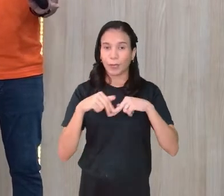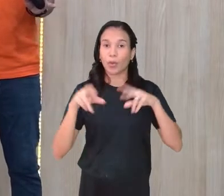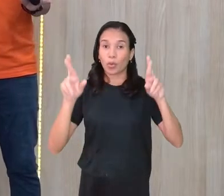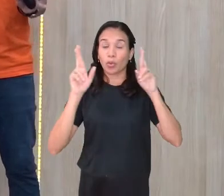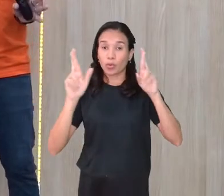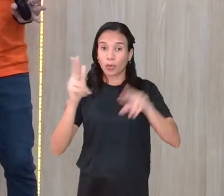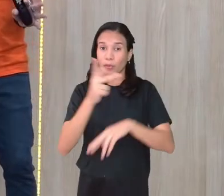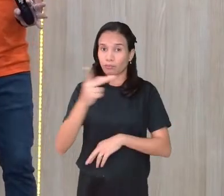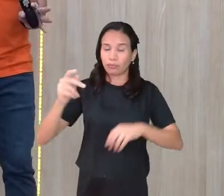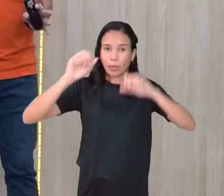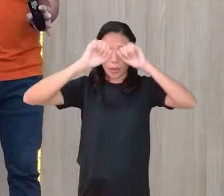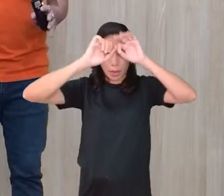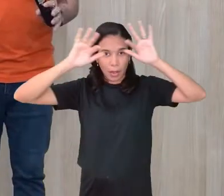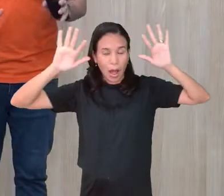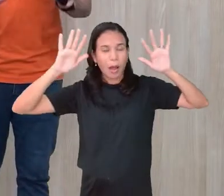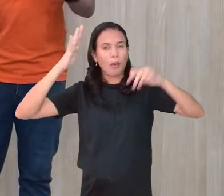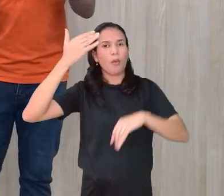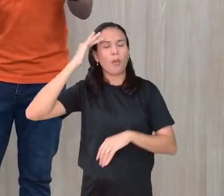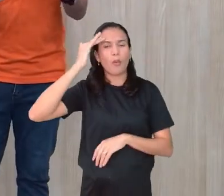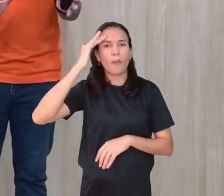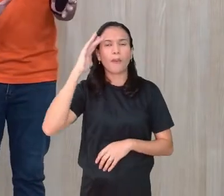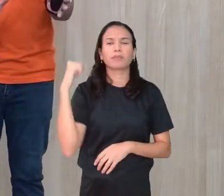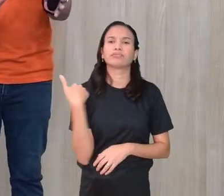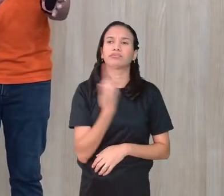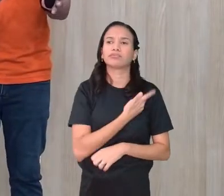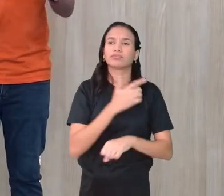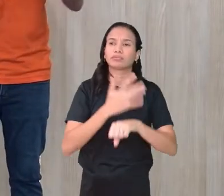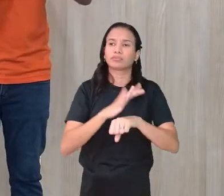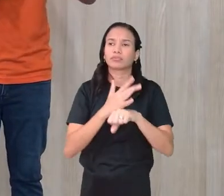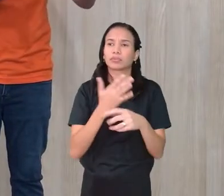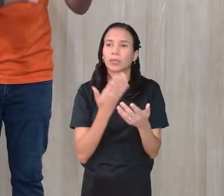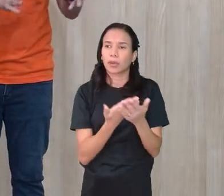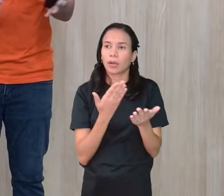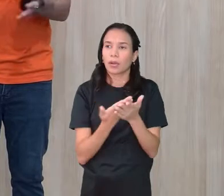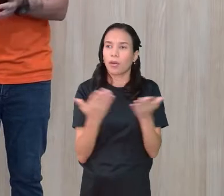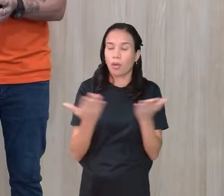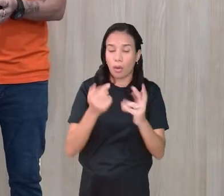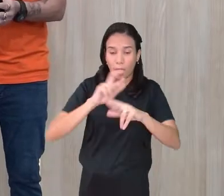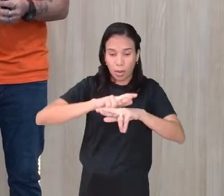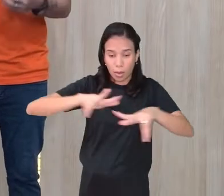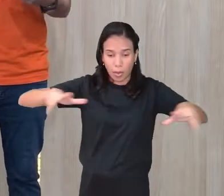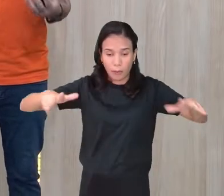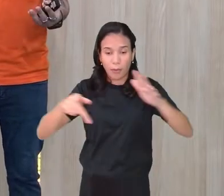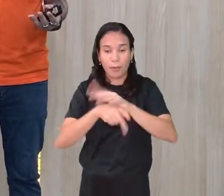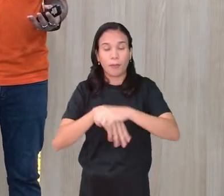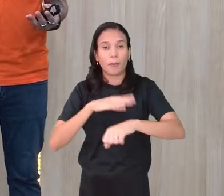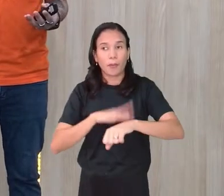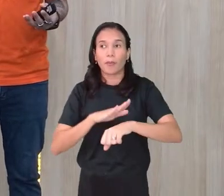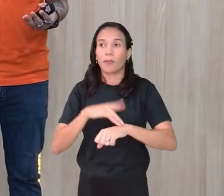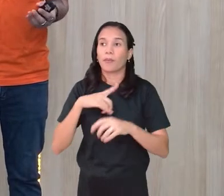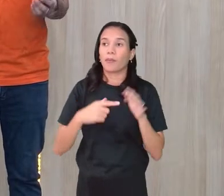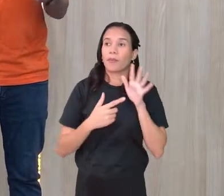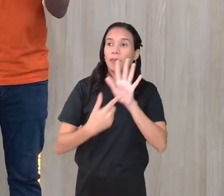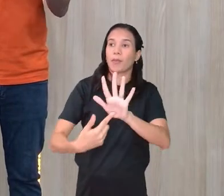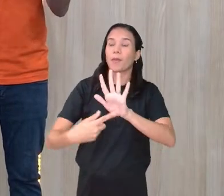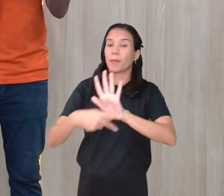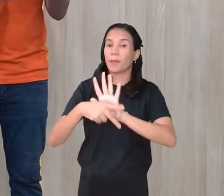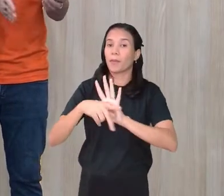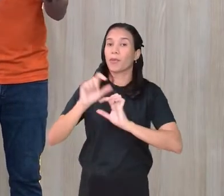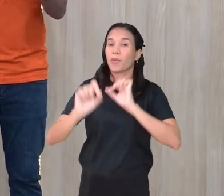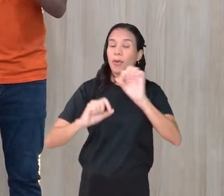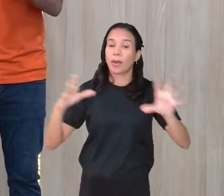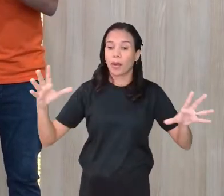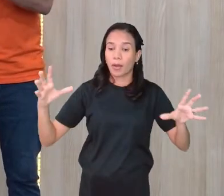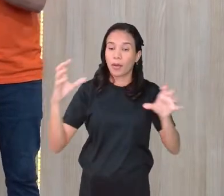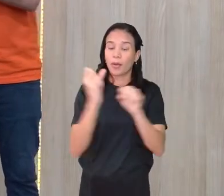tenha ficado claro até esse momento em que a gente está fazendo na aula de hoje, em diversas situações, essa representação, ou seja,